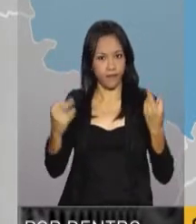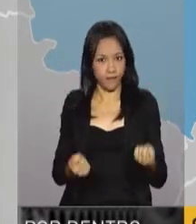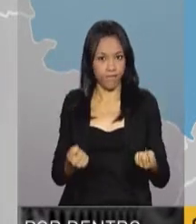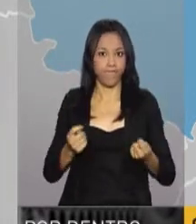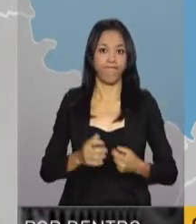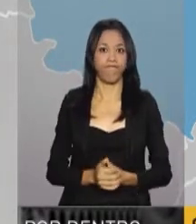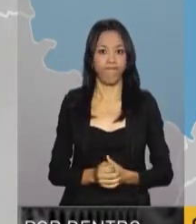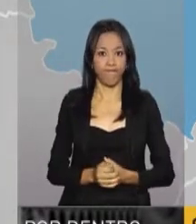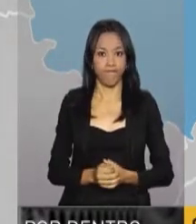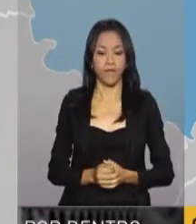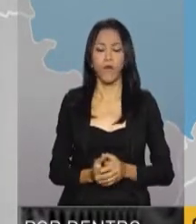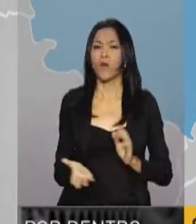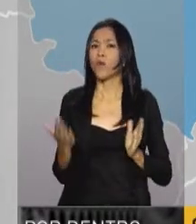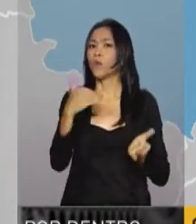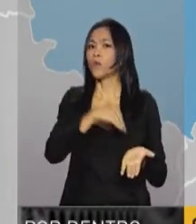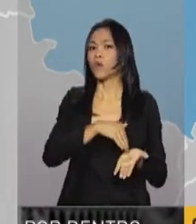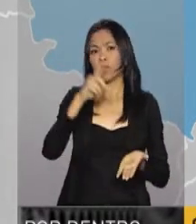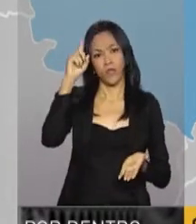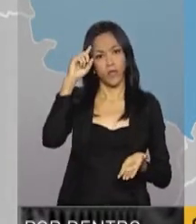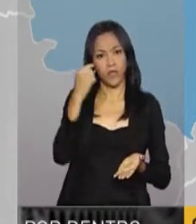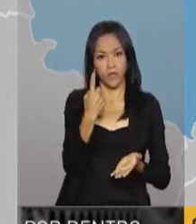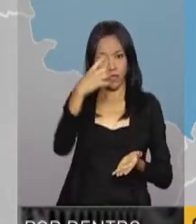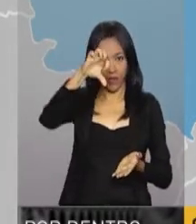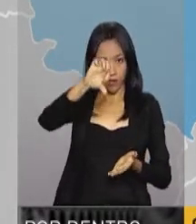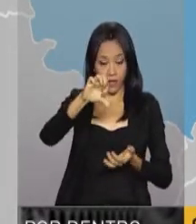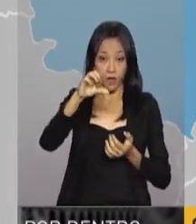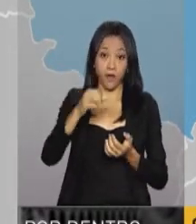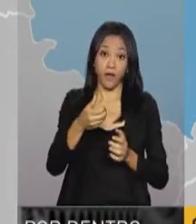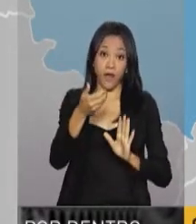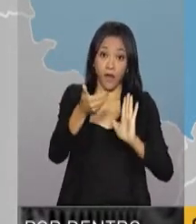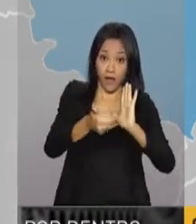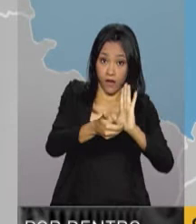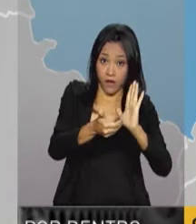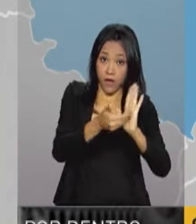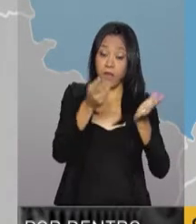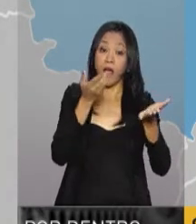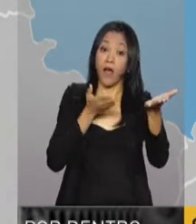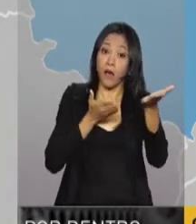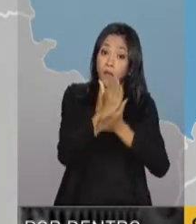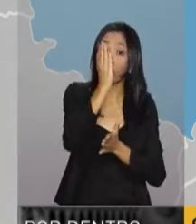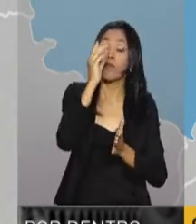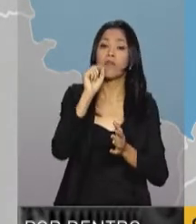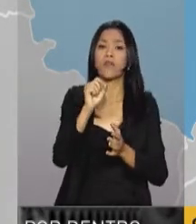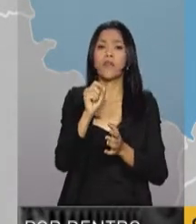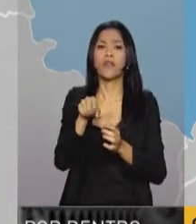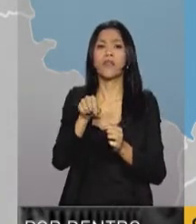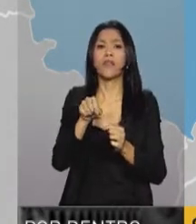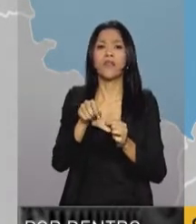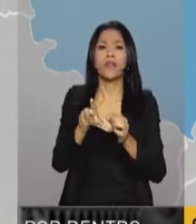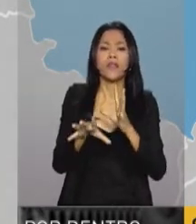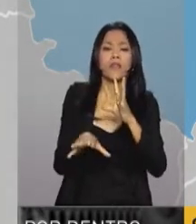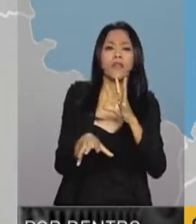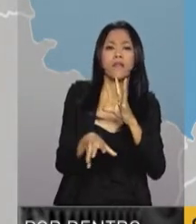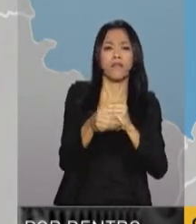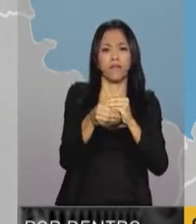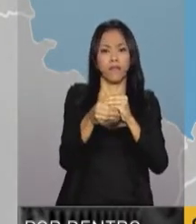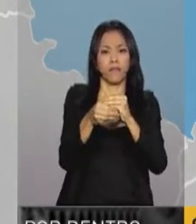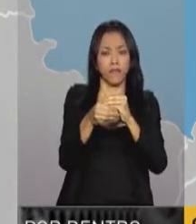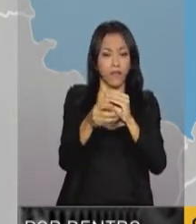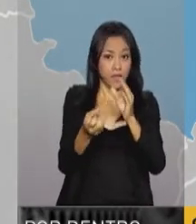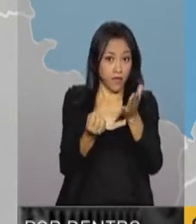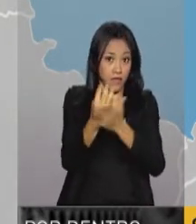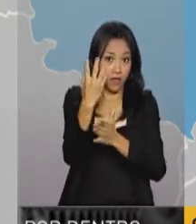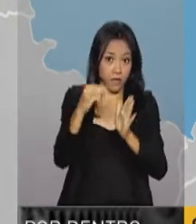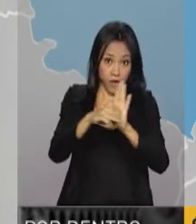ele entrou no último dia 19 a câmara dos deputados aprovou emenda que cria o plano ronald redução de mortes e lesões no trânsito qual a importância